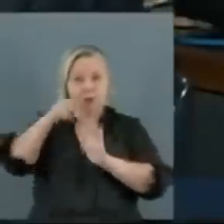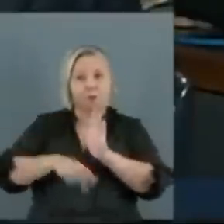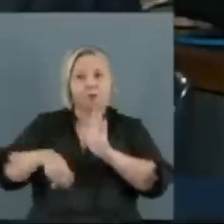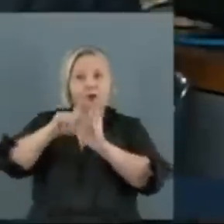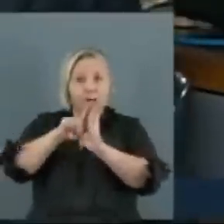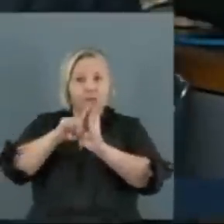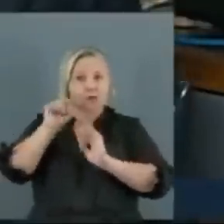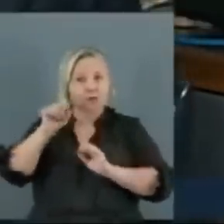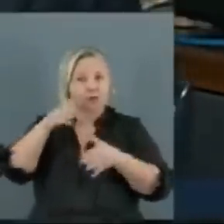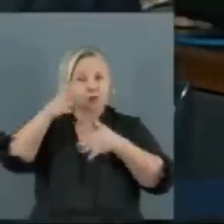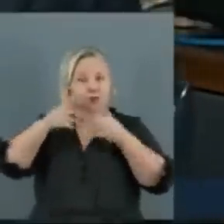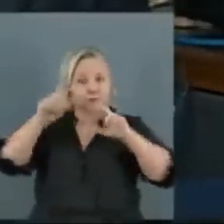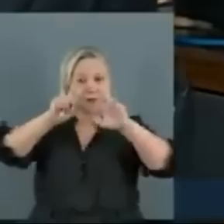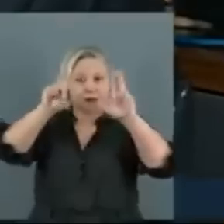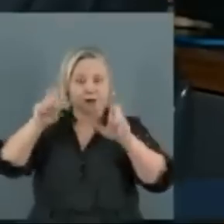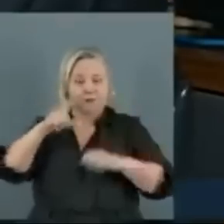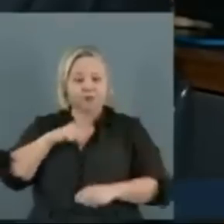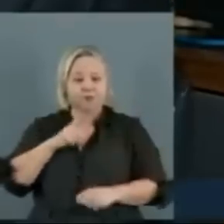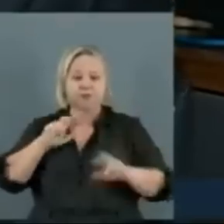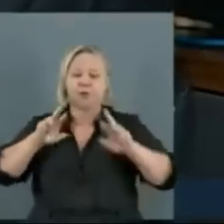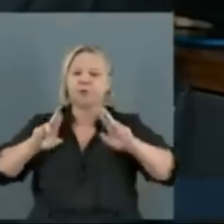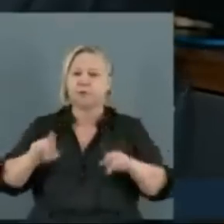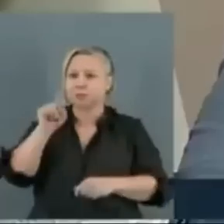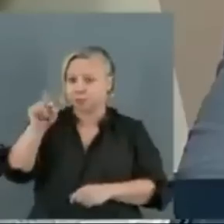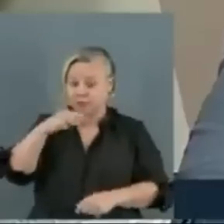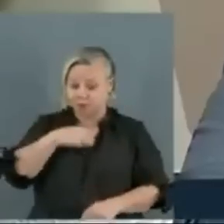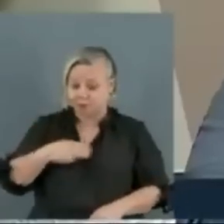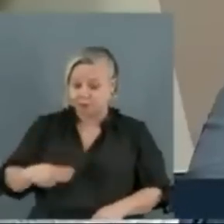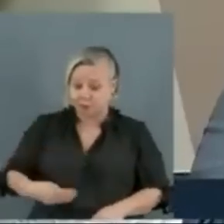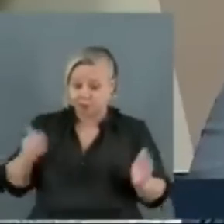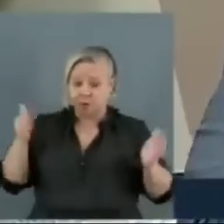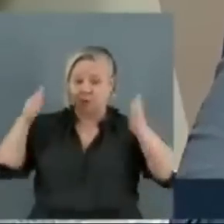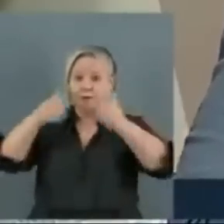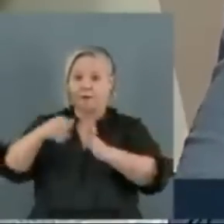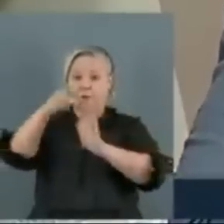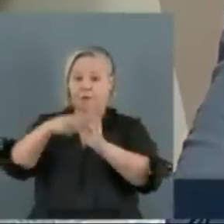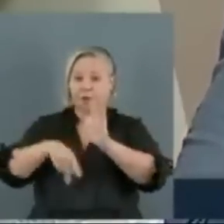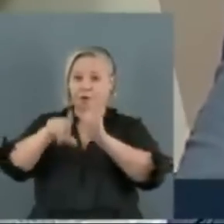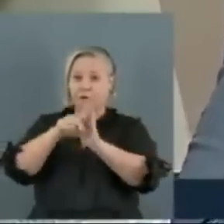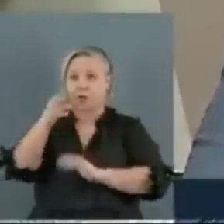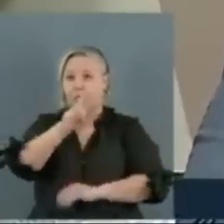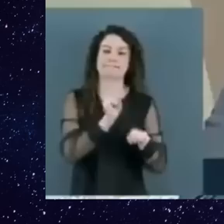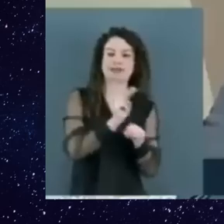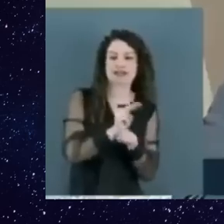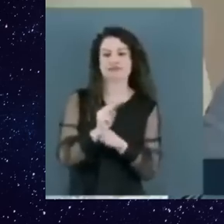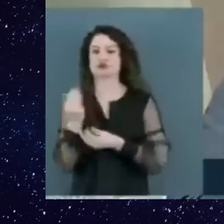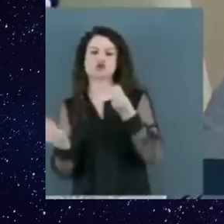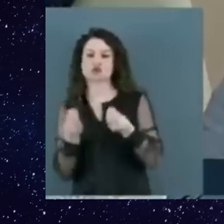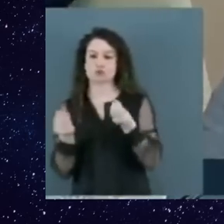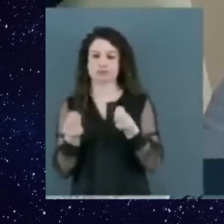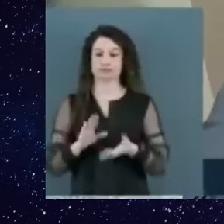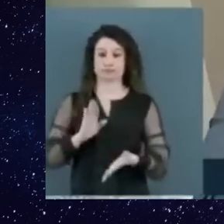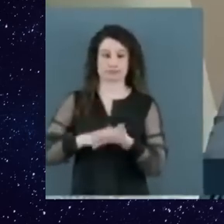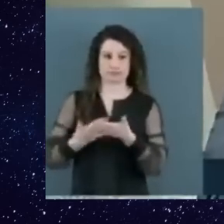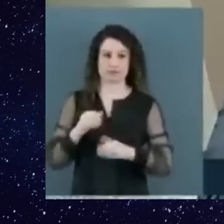que Flávio Dino não precisa desse tipo de comportamento, ou seja, de debochar dos parlamentares de oposição. Sua pergunta